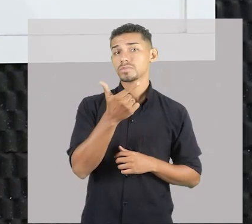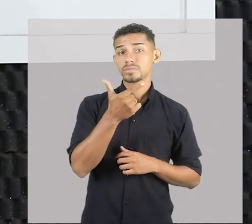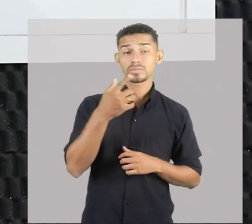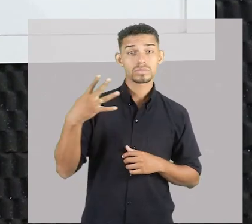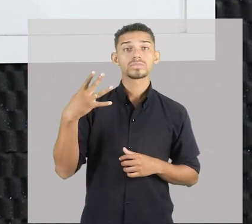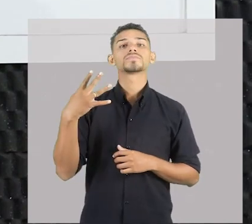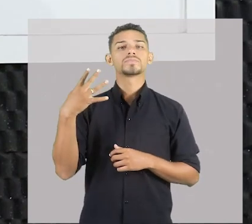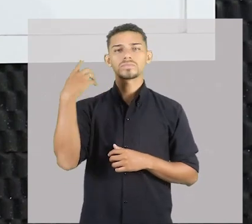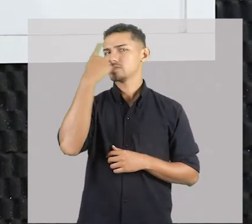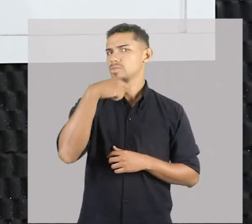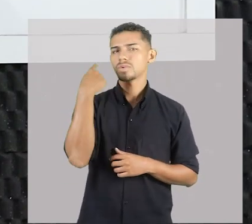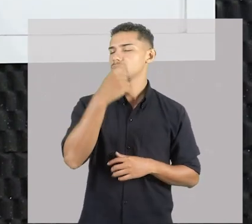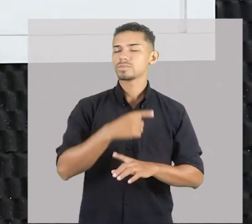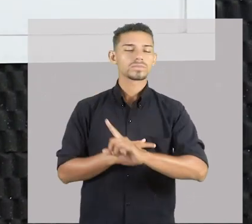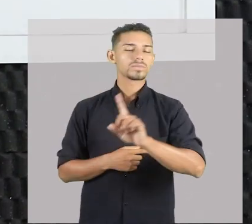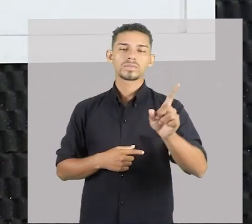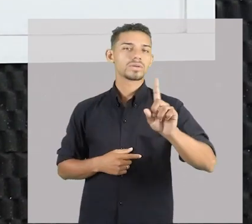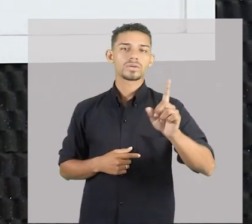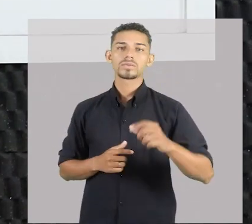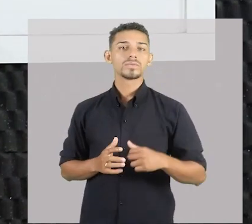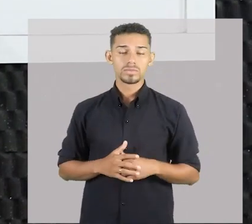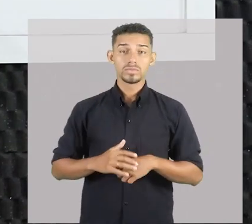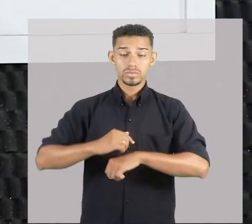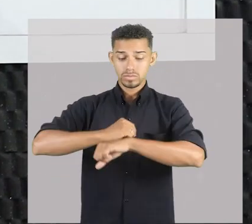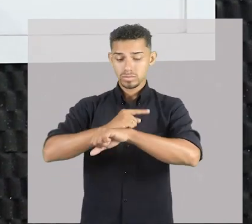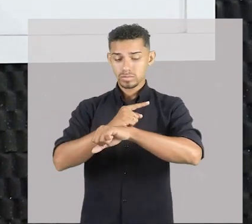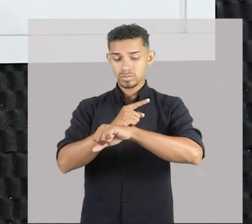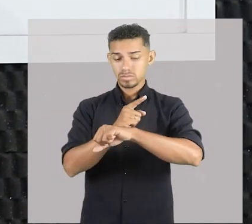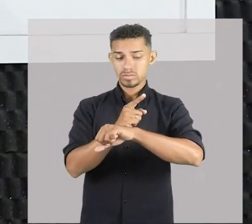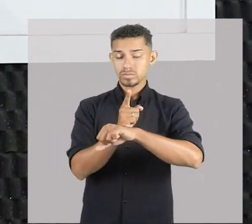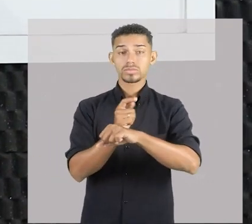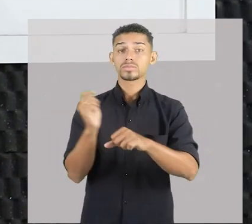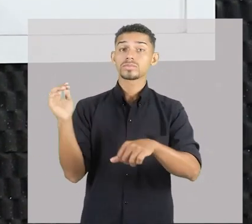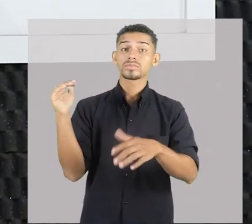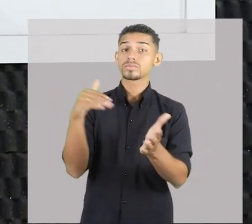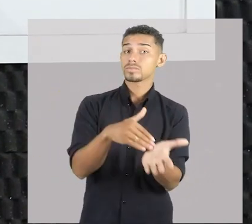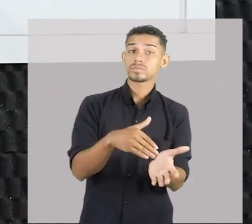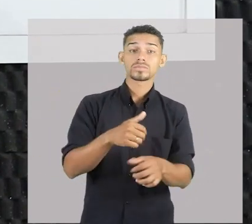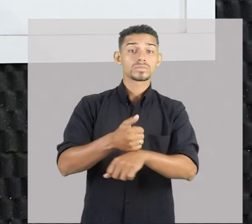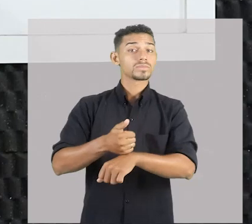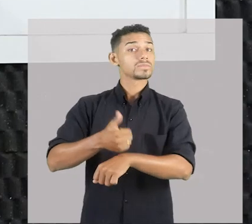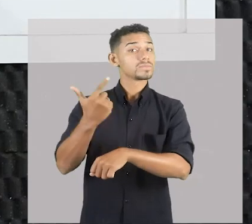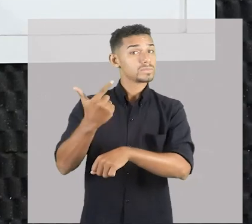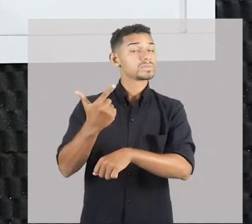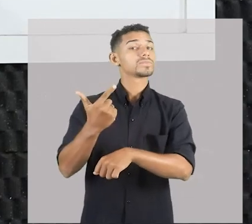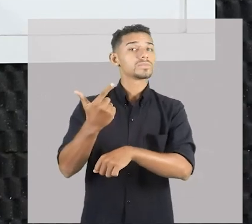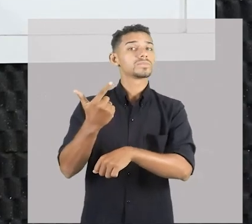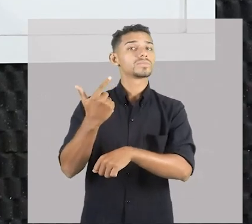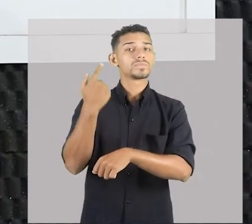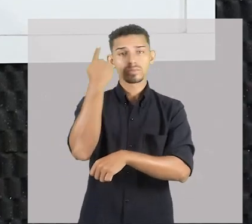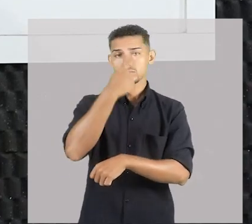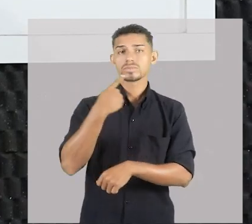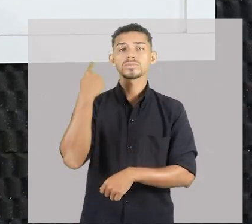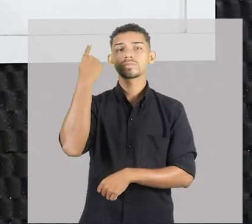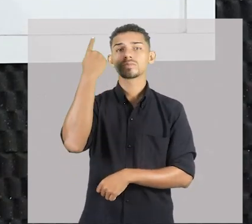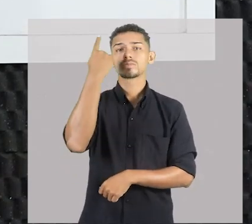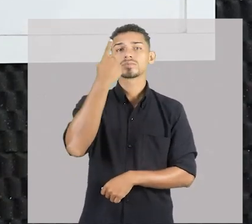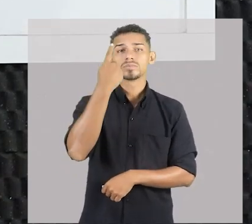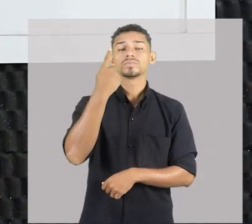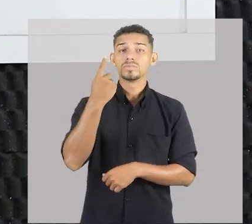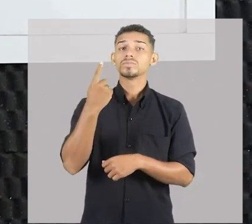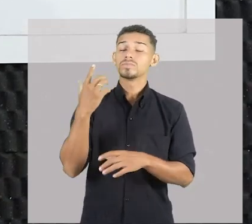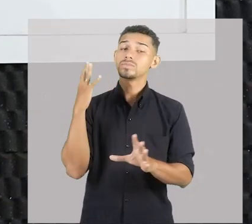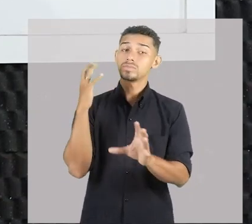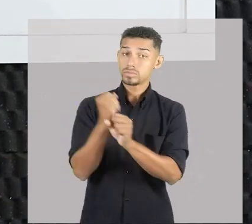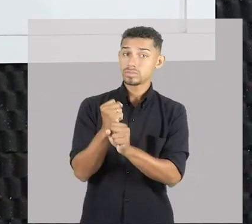24 horas. Não. No relógio só tem até 12 horas, então ele dá uma volta completa em